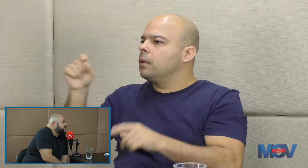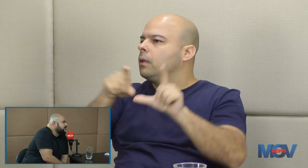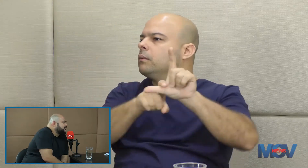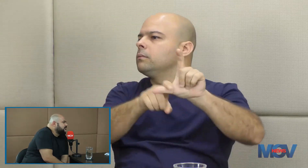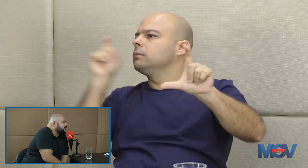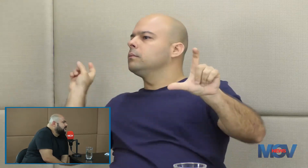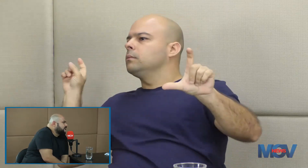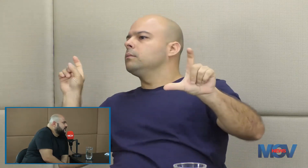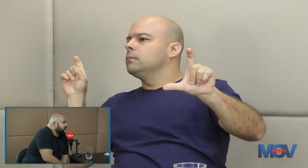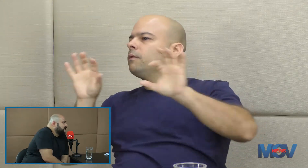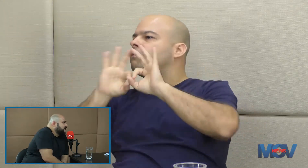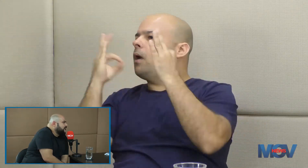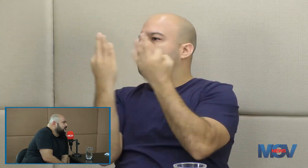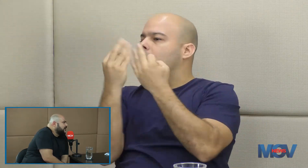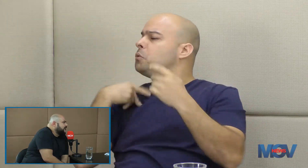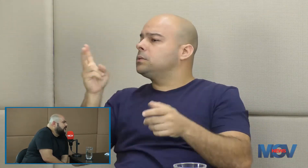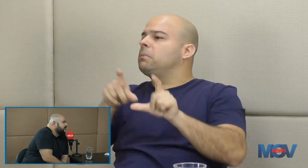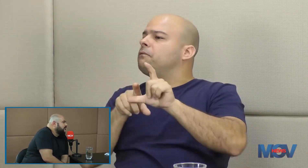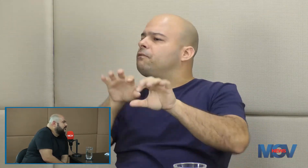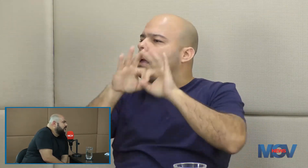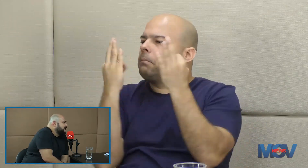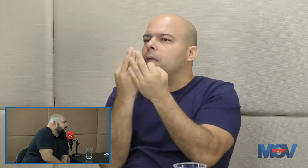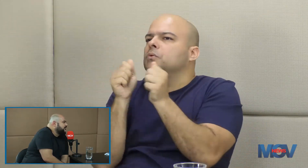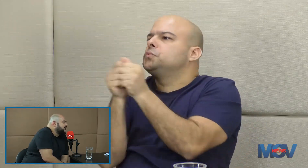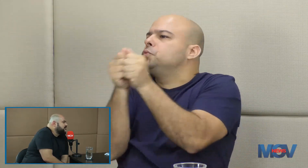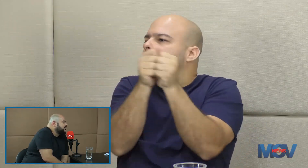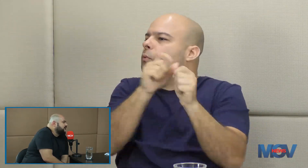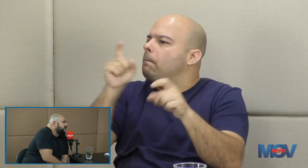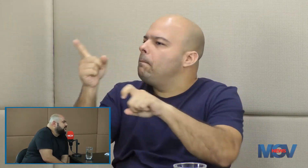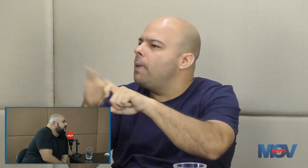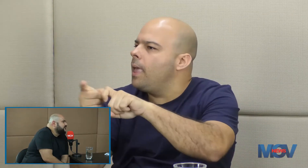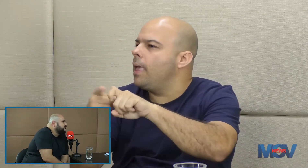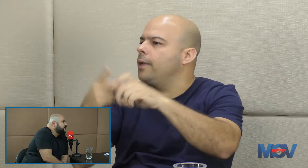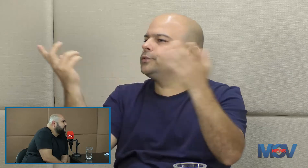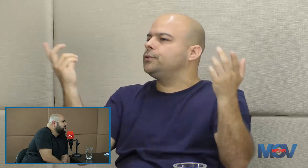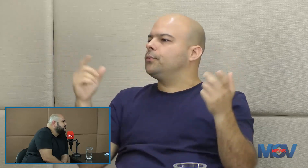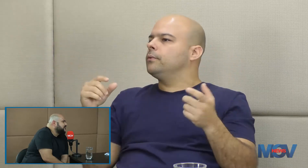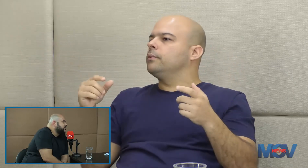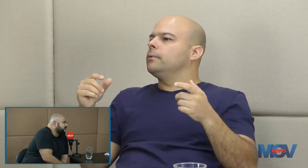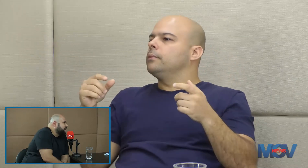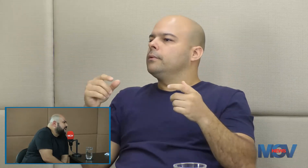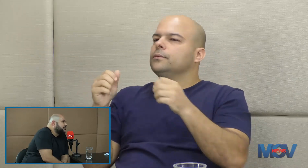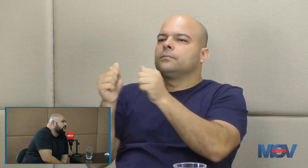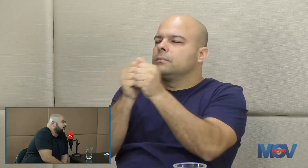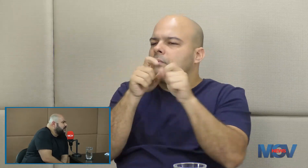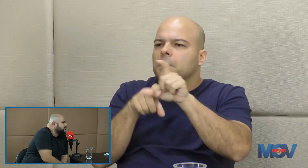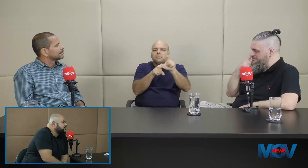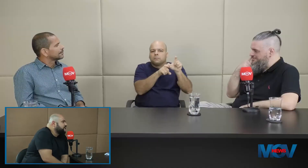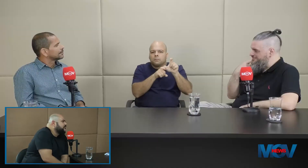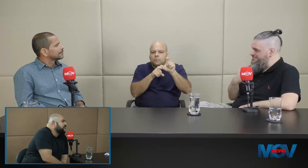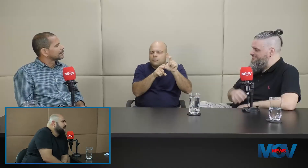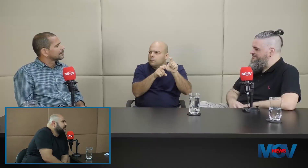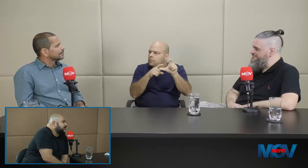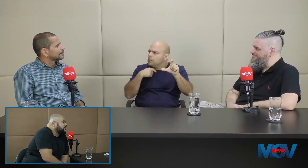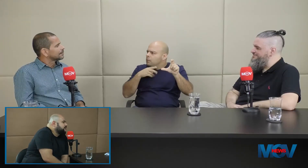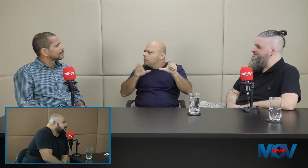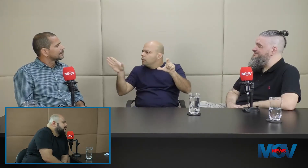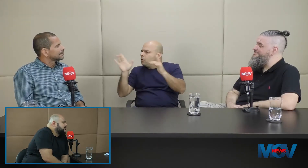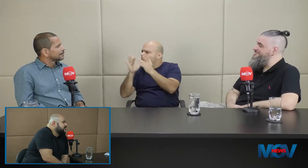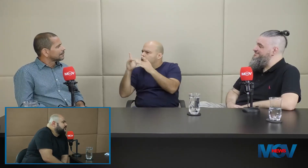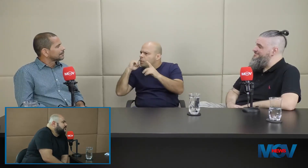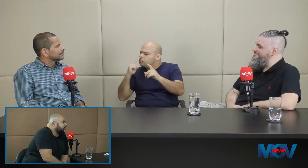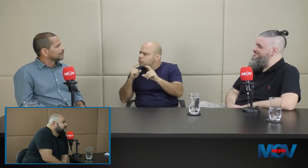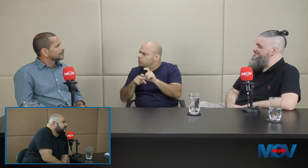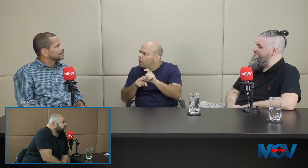foi que eu comecei. Eu larguei a dependência da família, porque antes sempre era a família para ir no médico. Aí